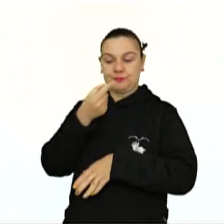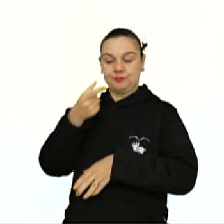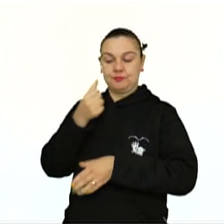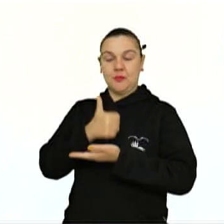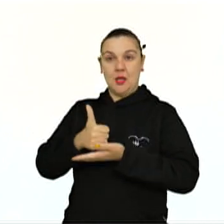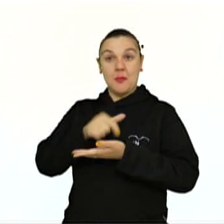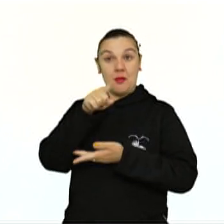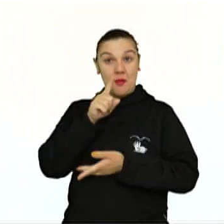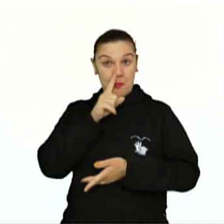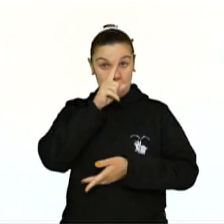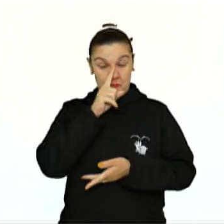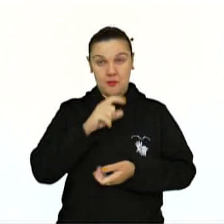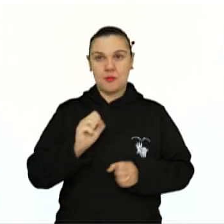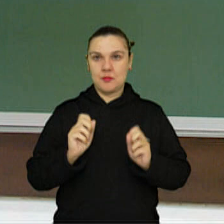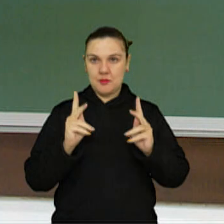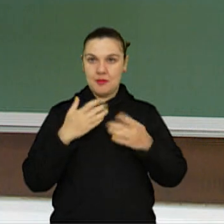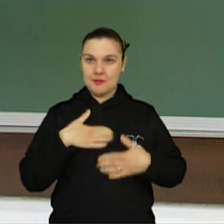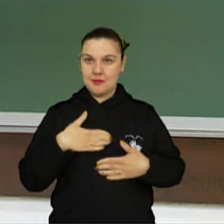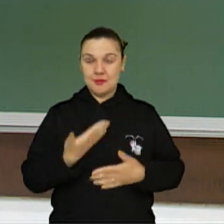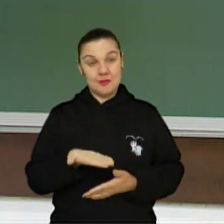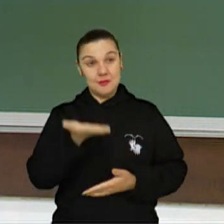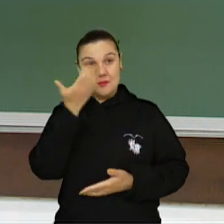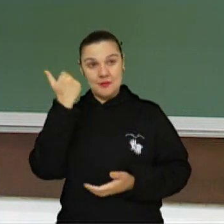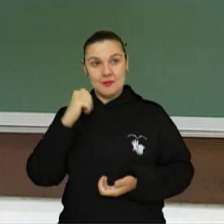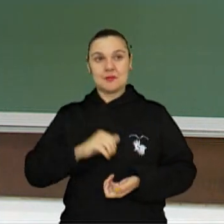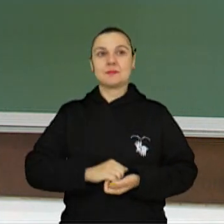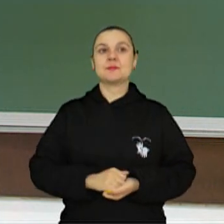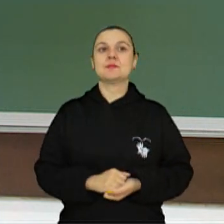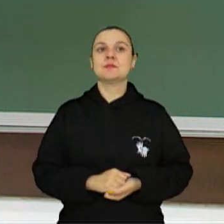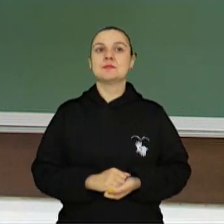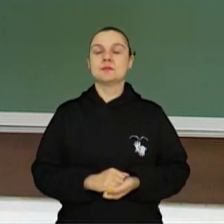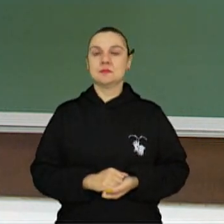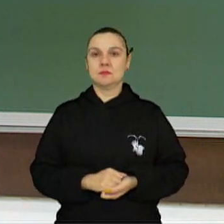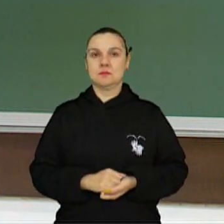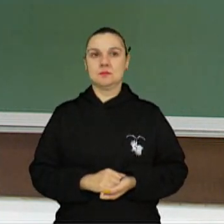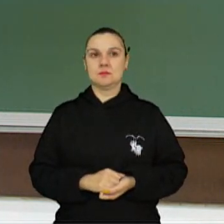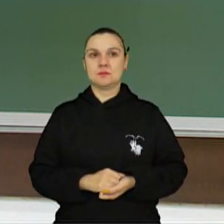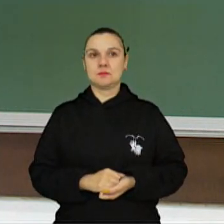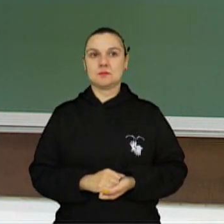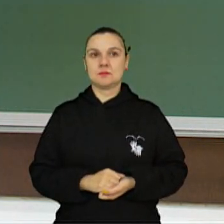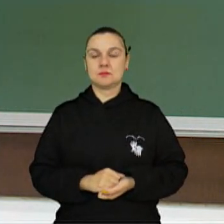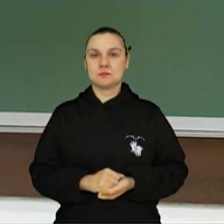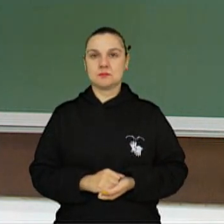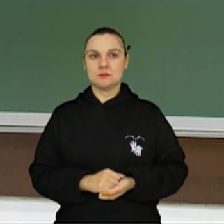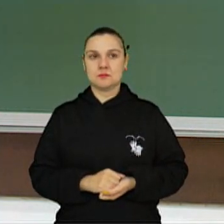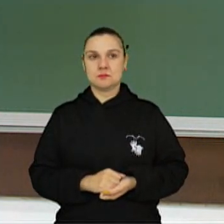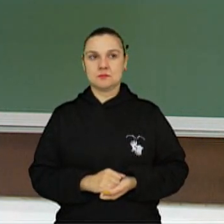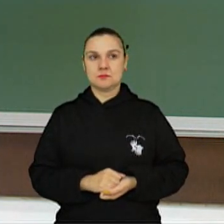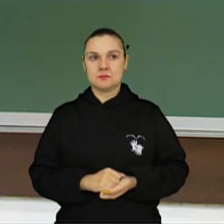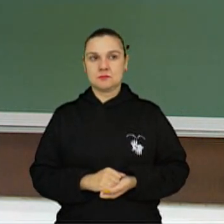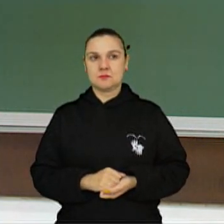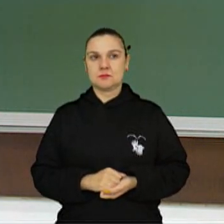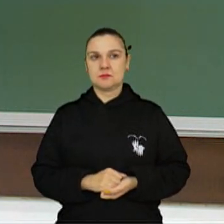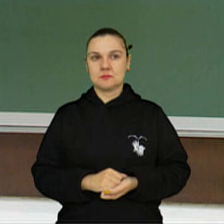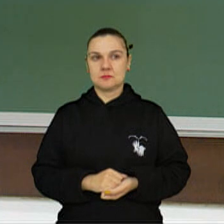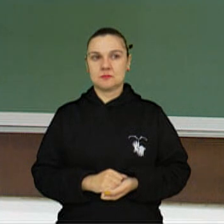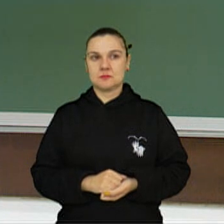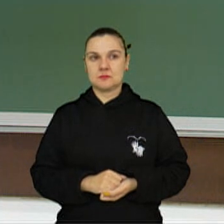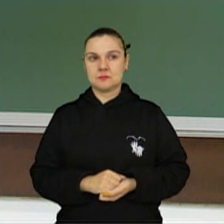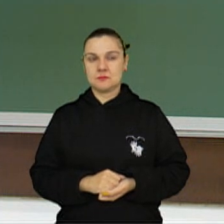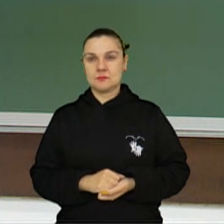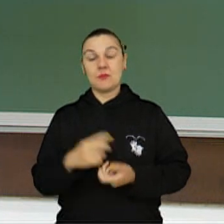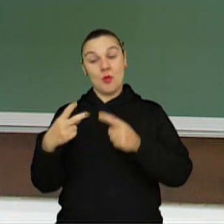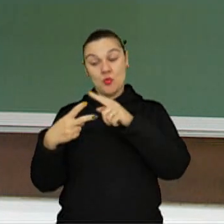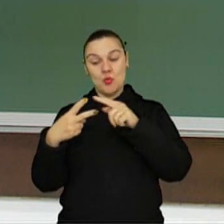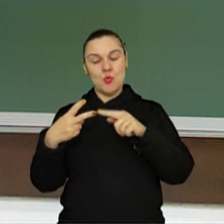muito perigoso, certo? Tranquilo? A ver, lee el diálogo. Temos aí um diálogo curto entre Marcos